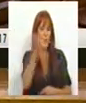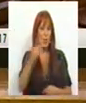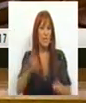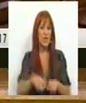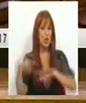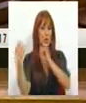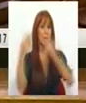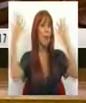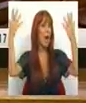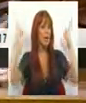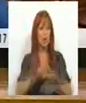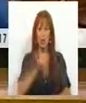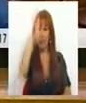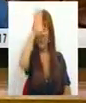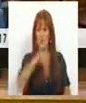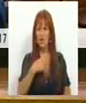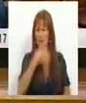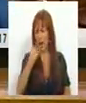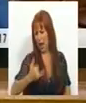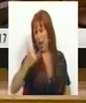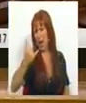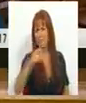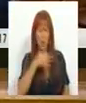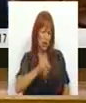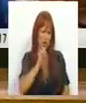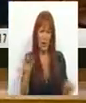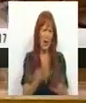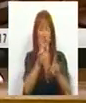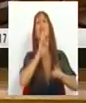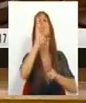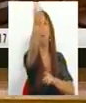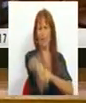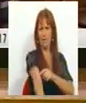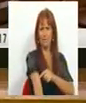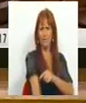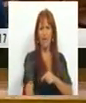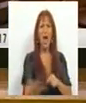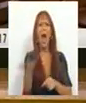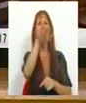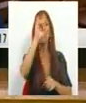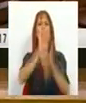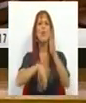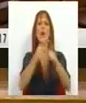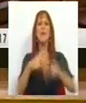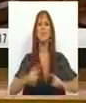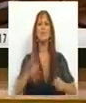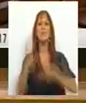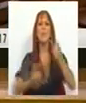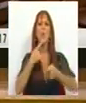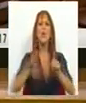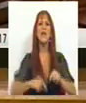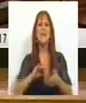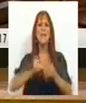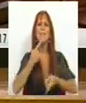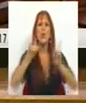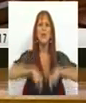Uma vez no debate, o Sr. Primeiro-Ministro vai falar a seguir, pode esclarecer, responda. Aonde está o programa de reavaliação e